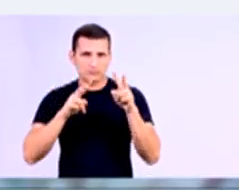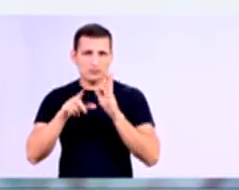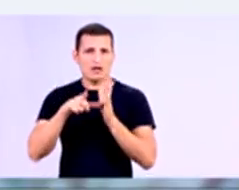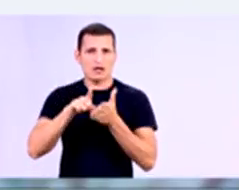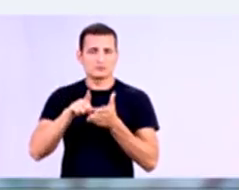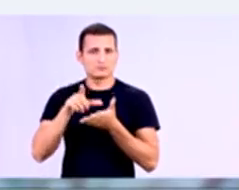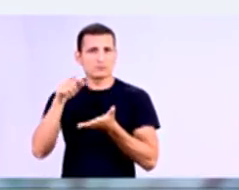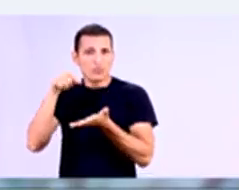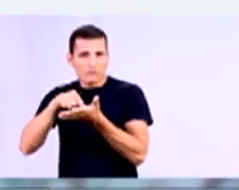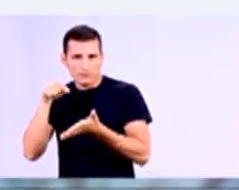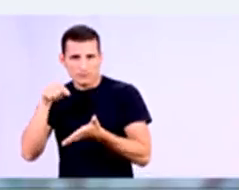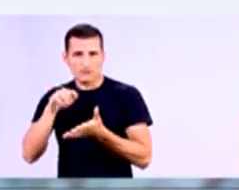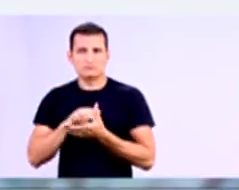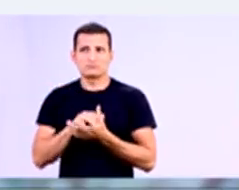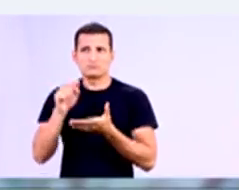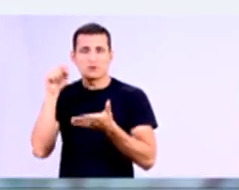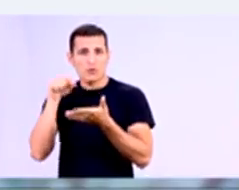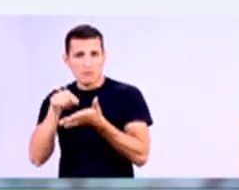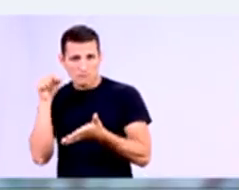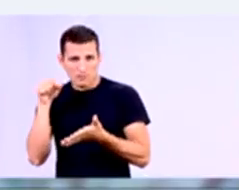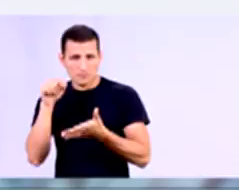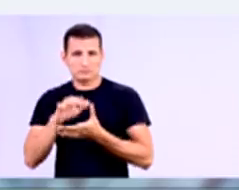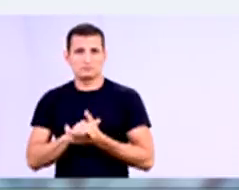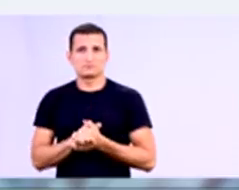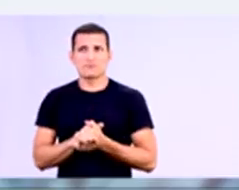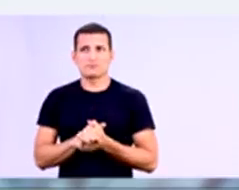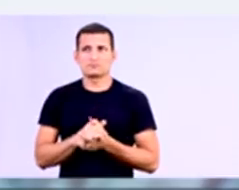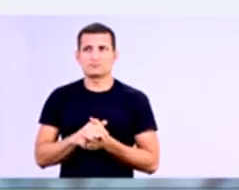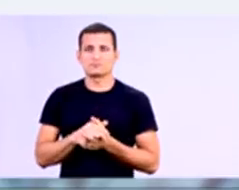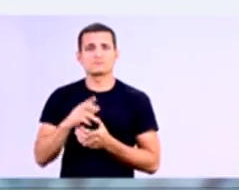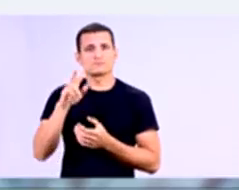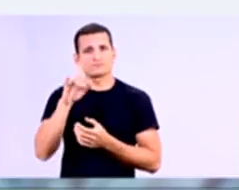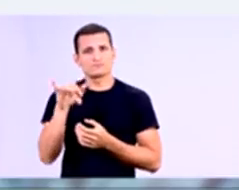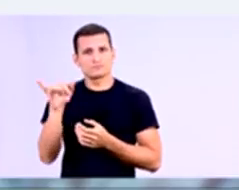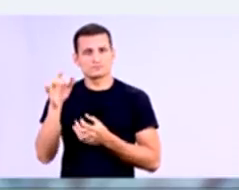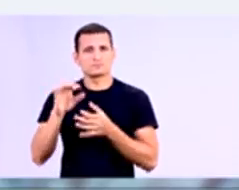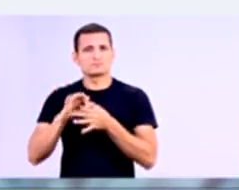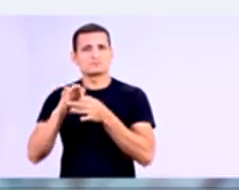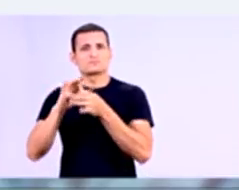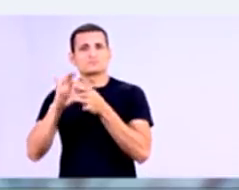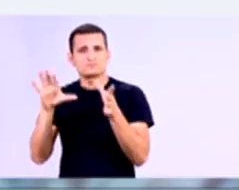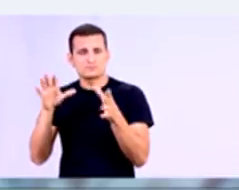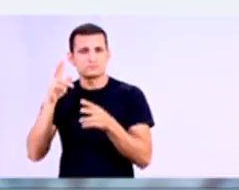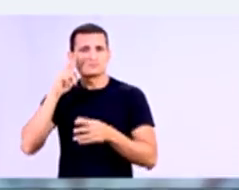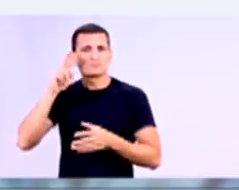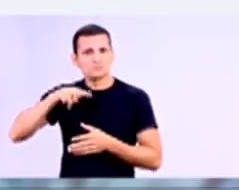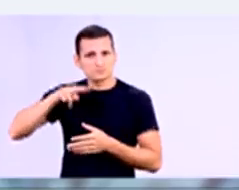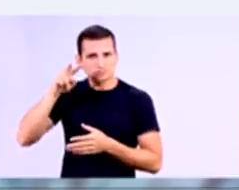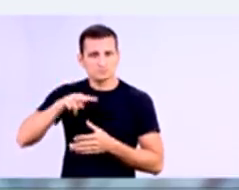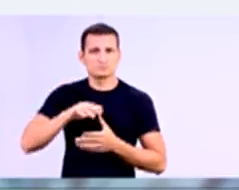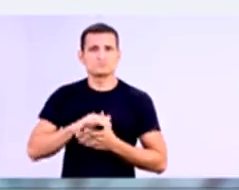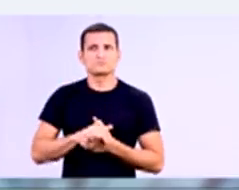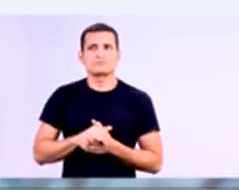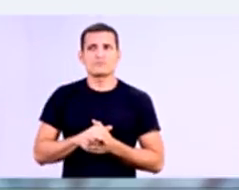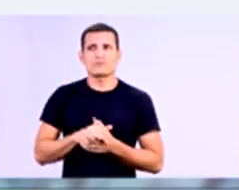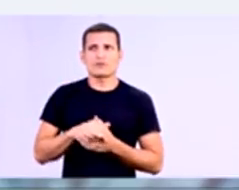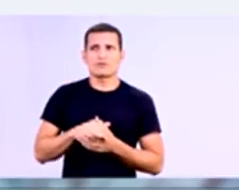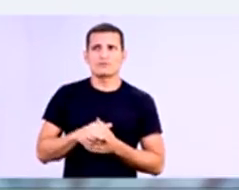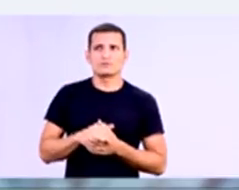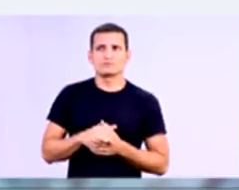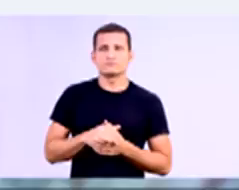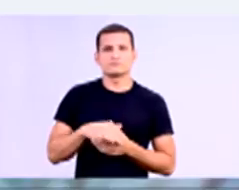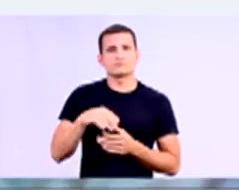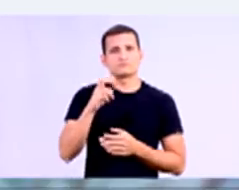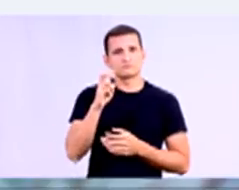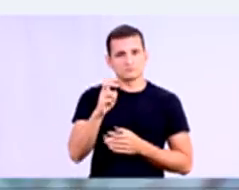de confirmar, confirma, que aí ele vai estar disponível para o meu leitor. Então vejam, com